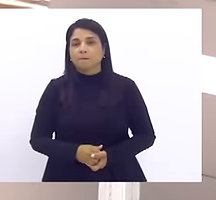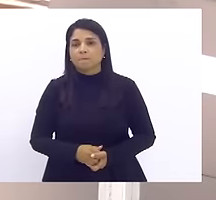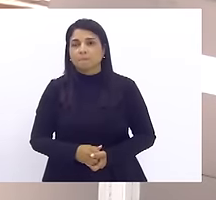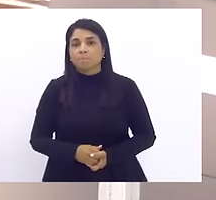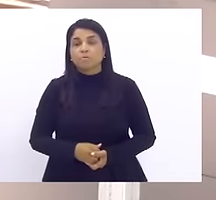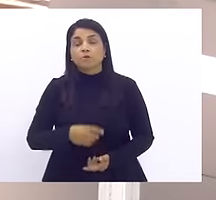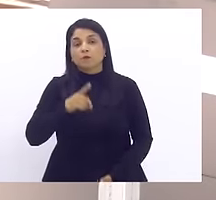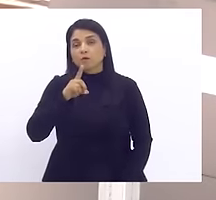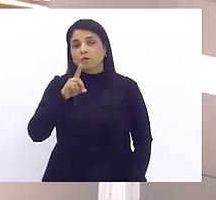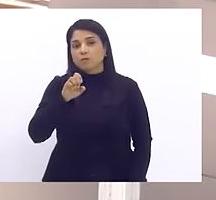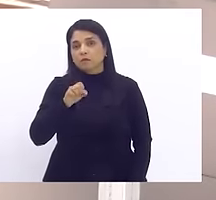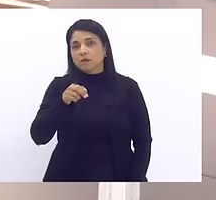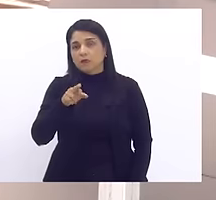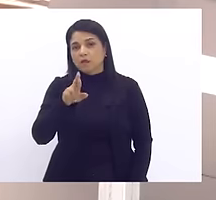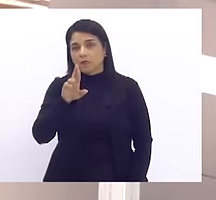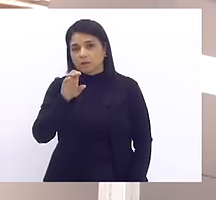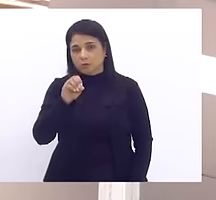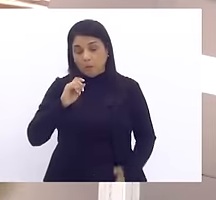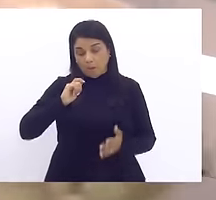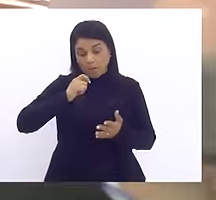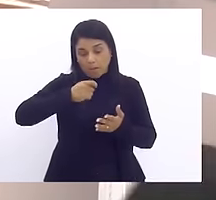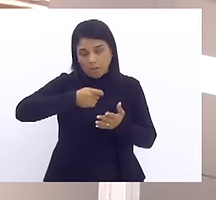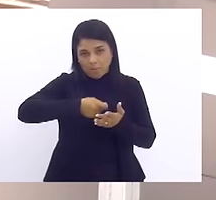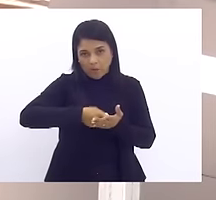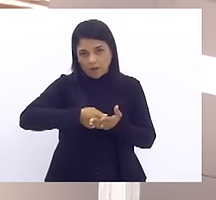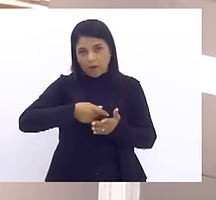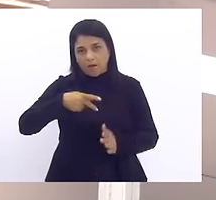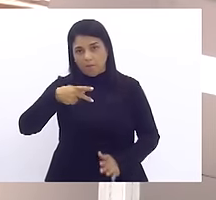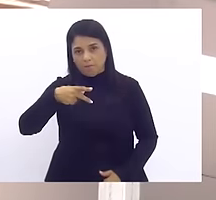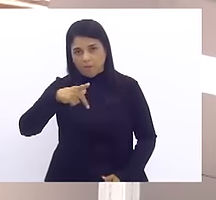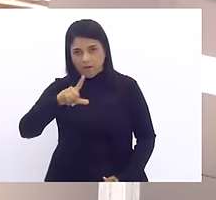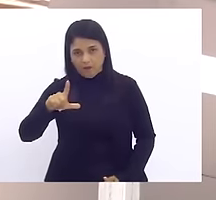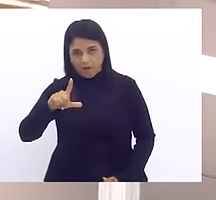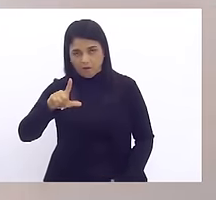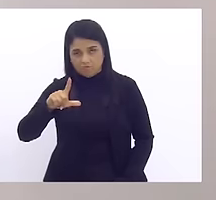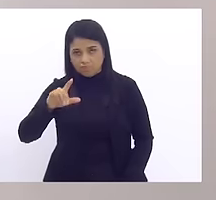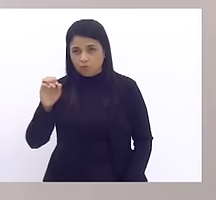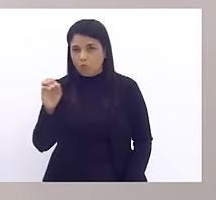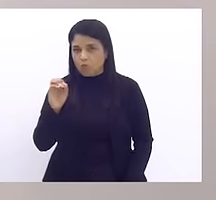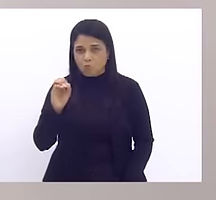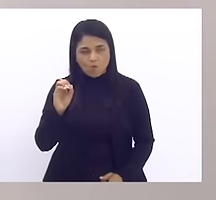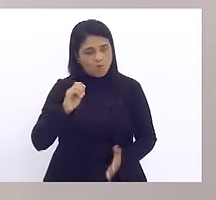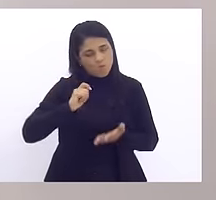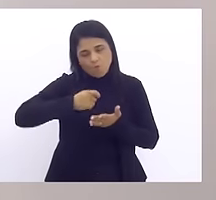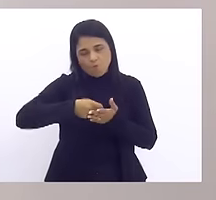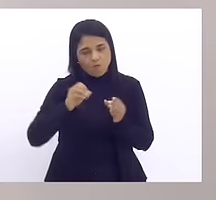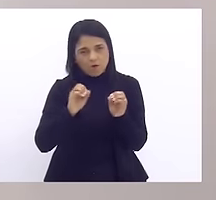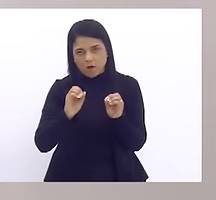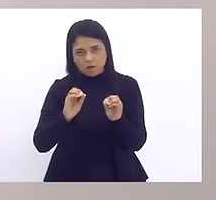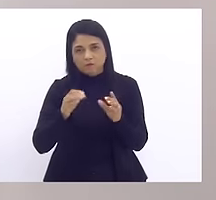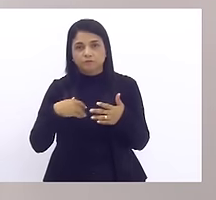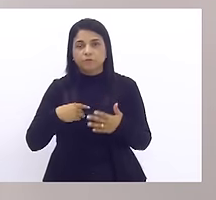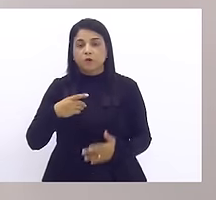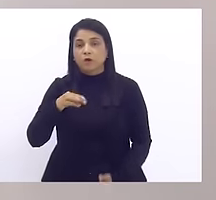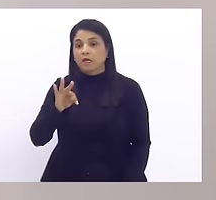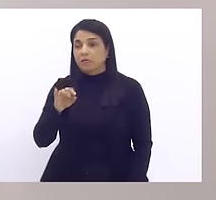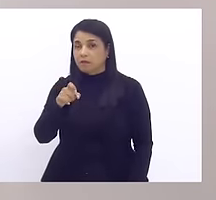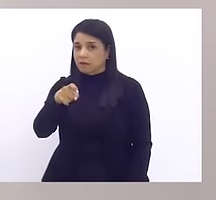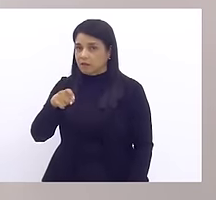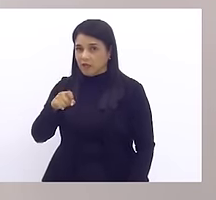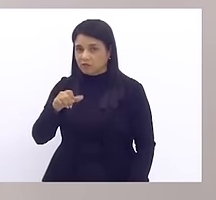paga algo diretamente a pele nem um real então a remuneração da pele é exclusiva das taxas de